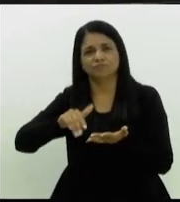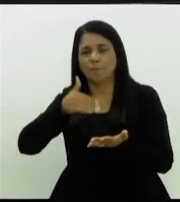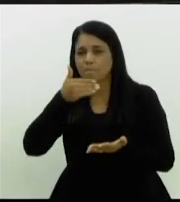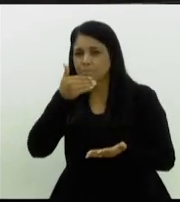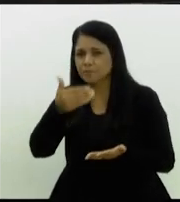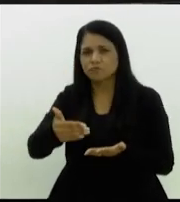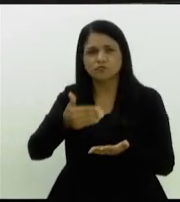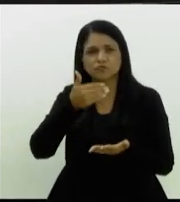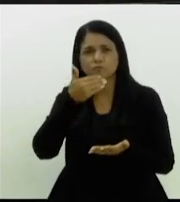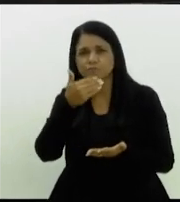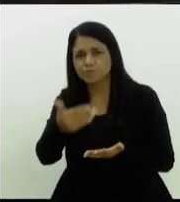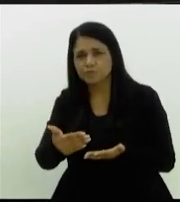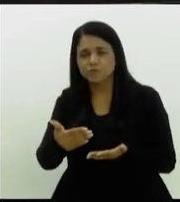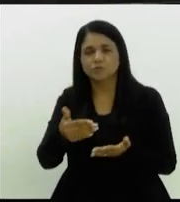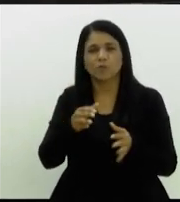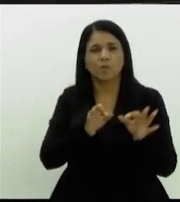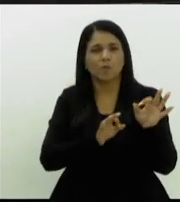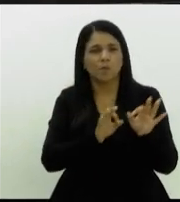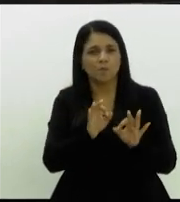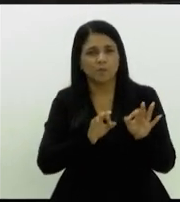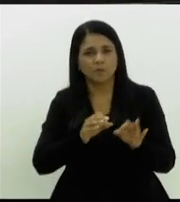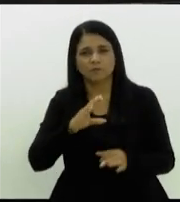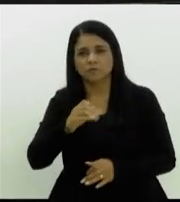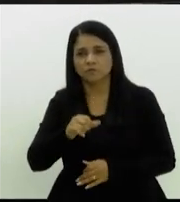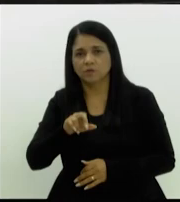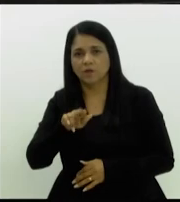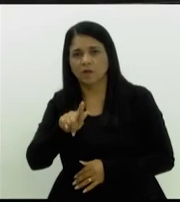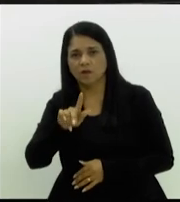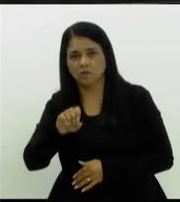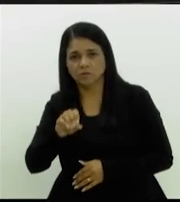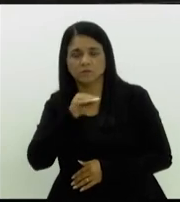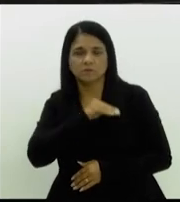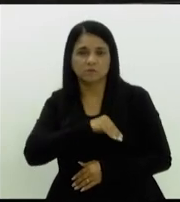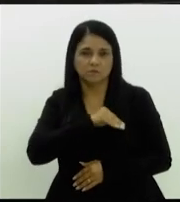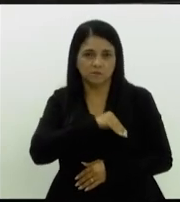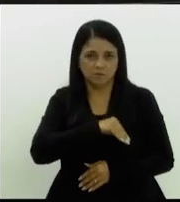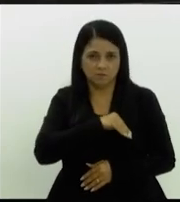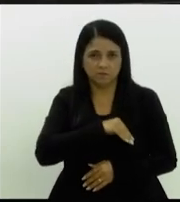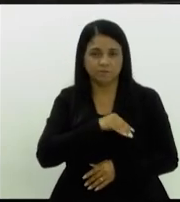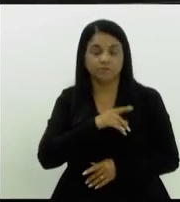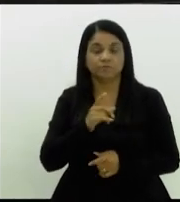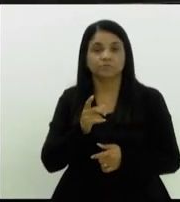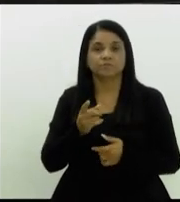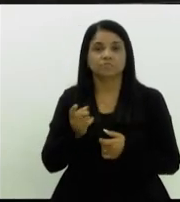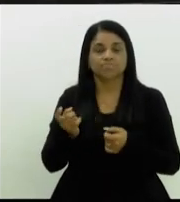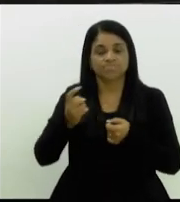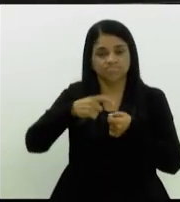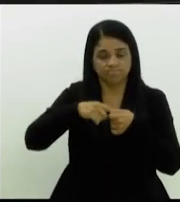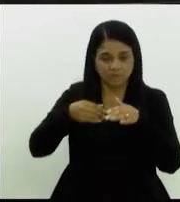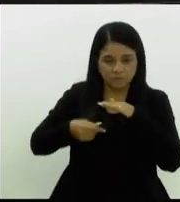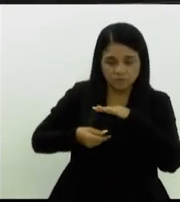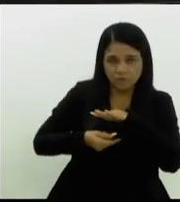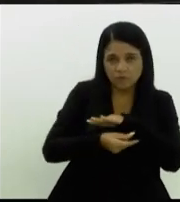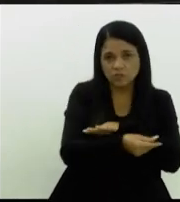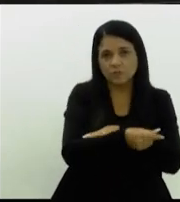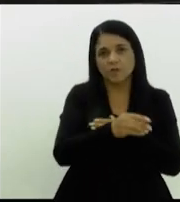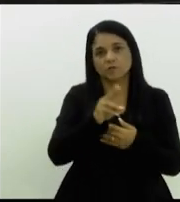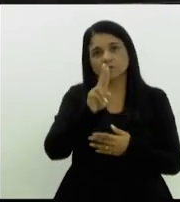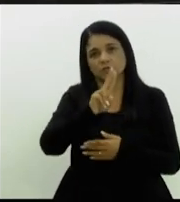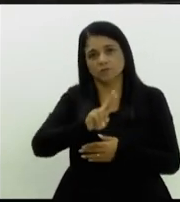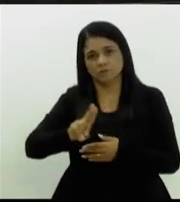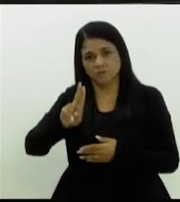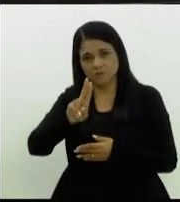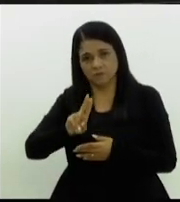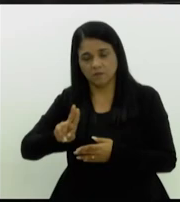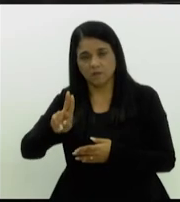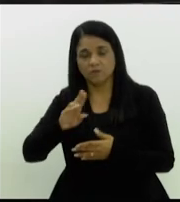reivindicações, como plano de cargos e salários, como retomada dos investimentos nas universidades, como